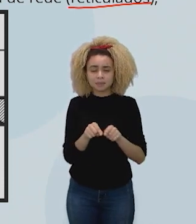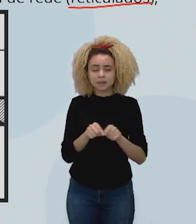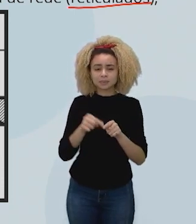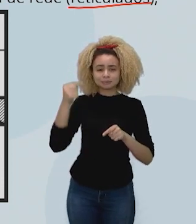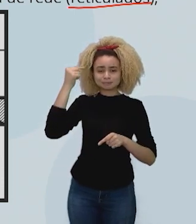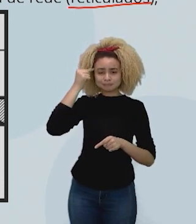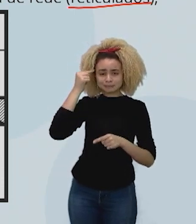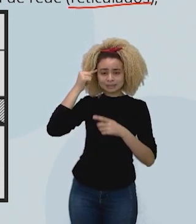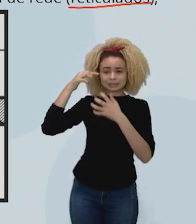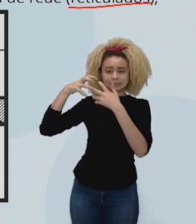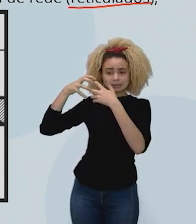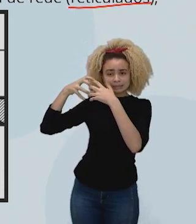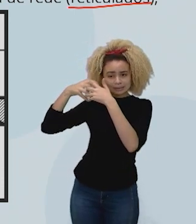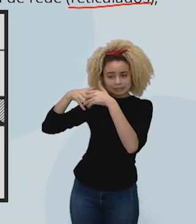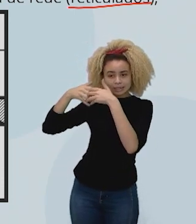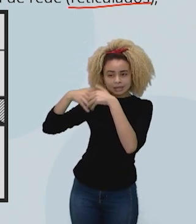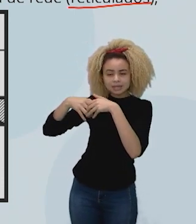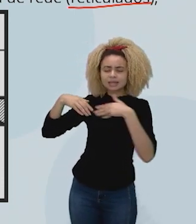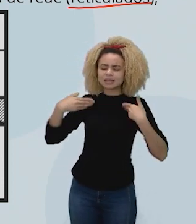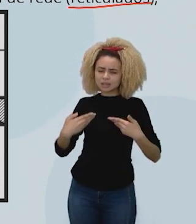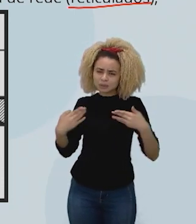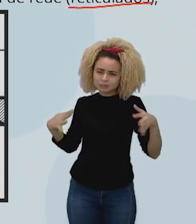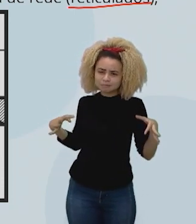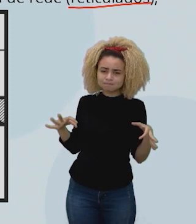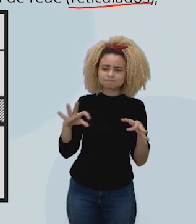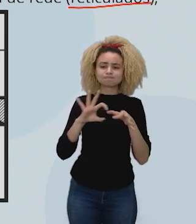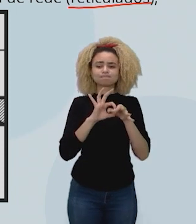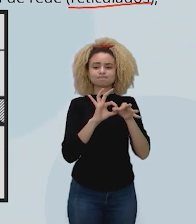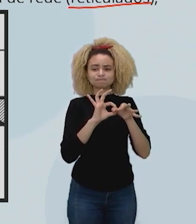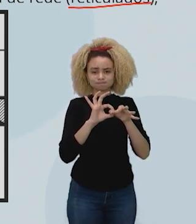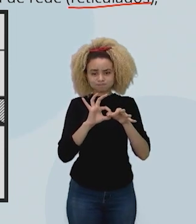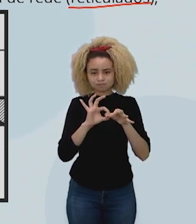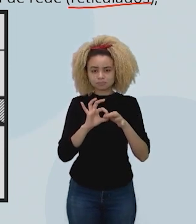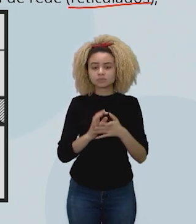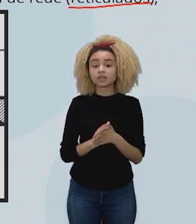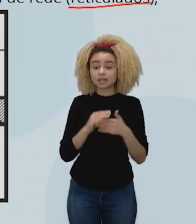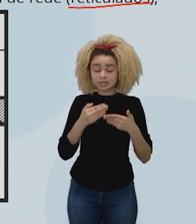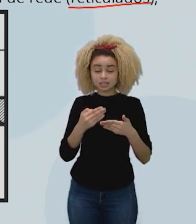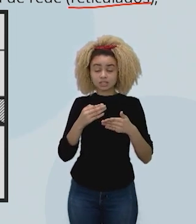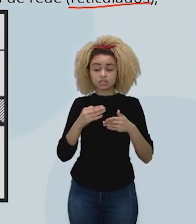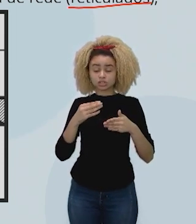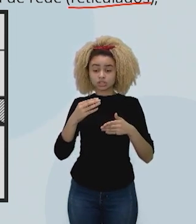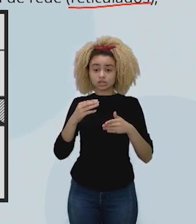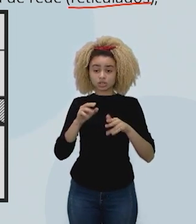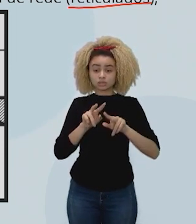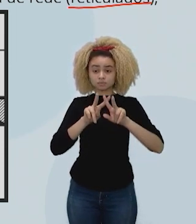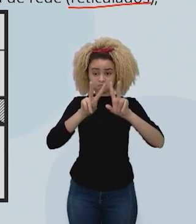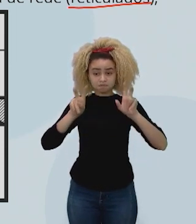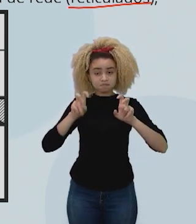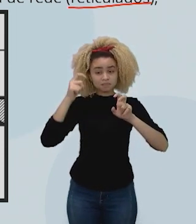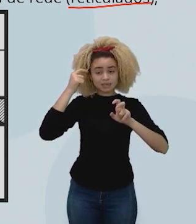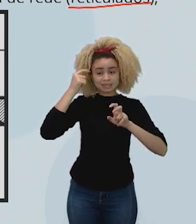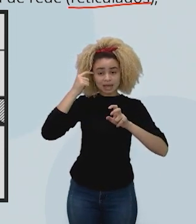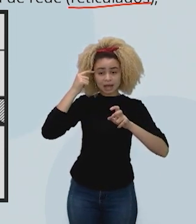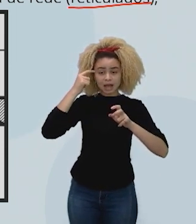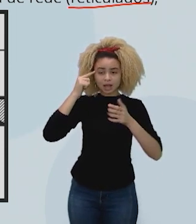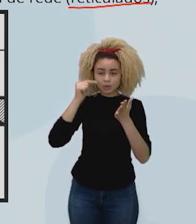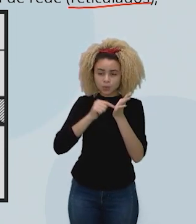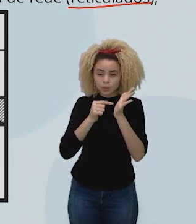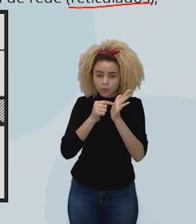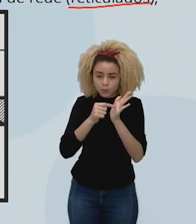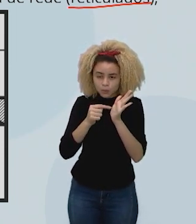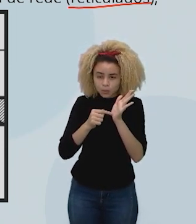matemático. Ou seja, ele aliava várias coisas aí na sua técnica, né, e essa questão, né, esse pensar matemático sobre os